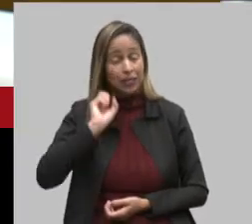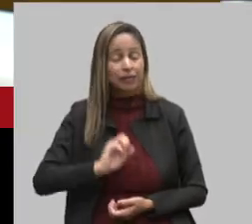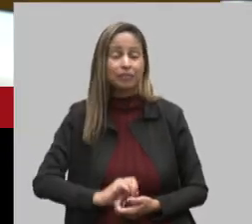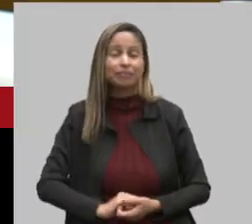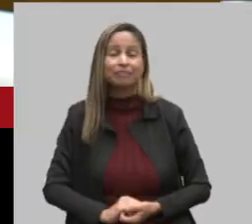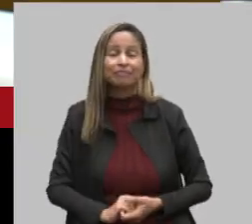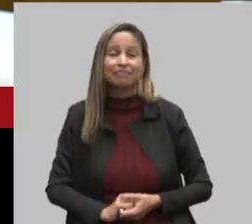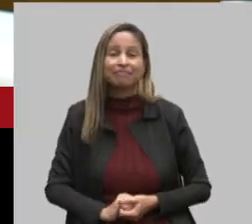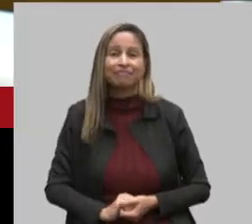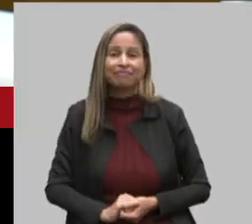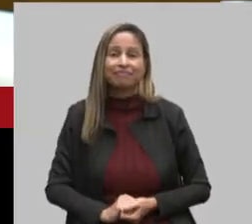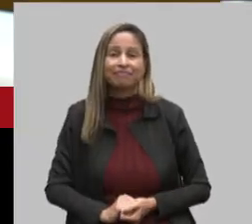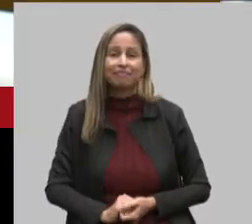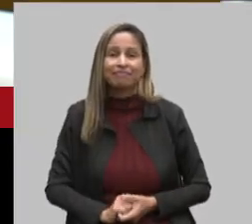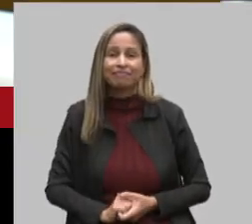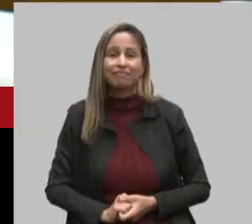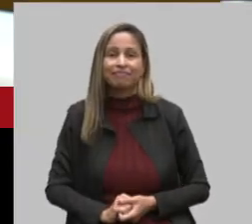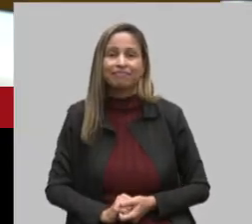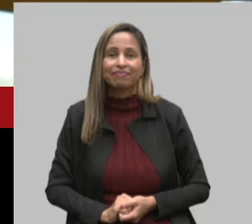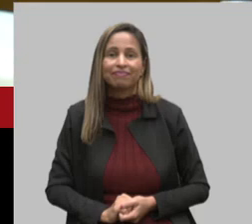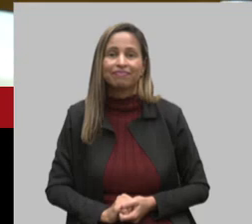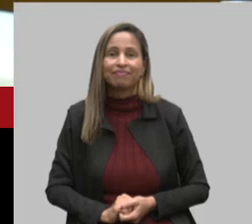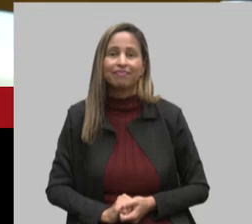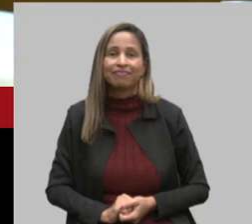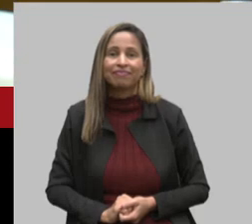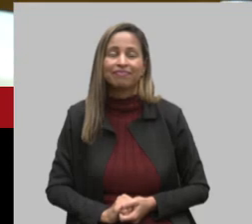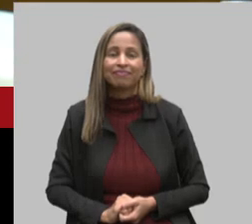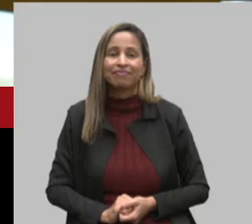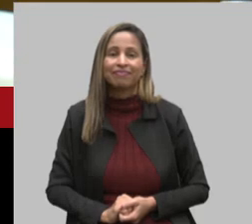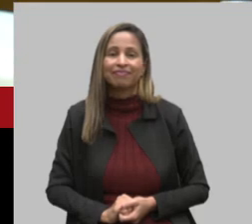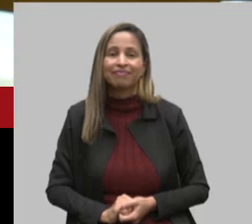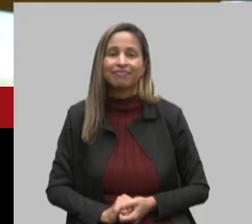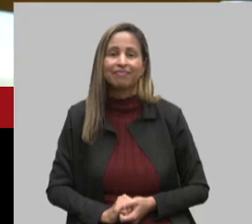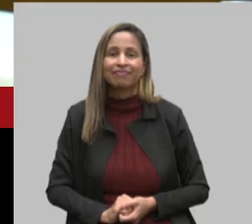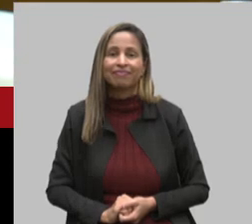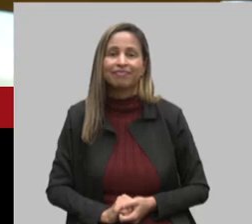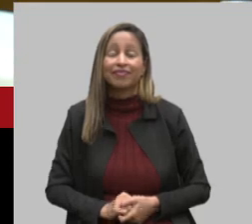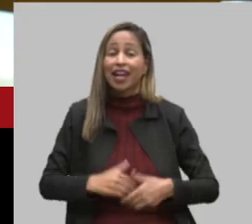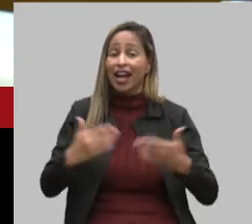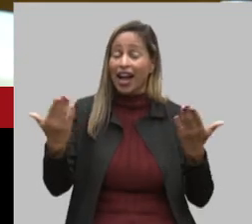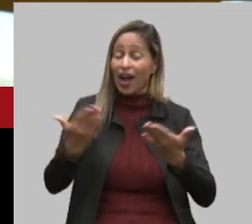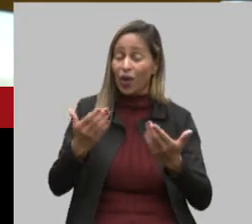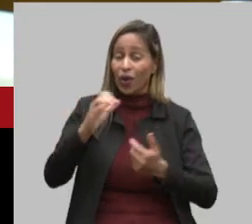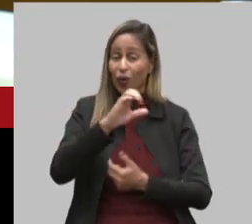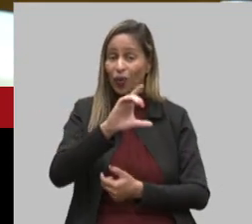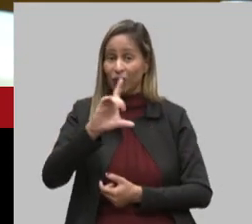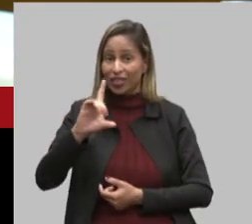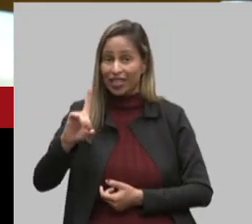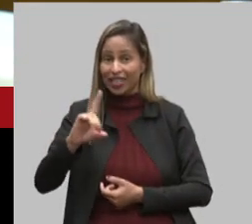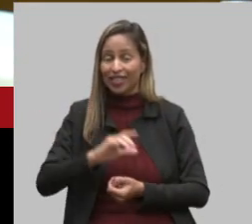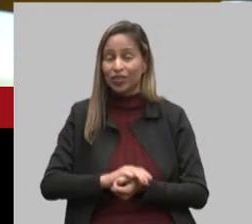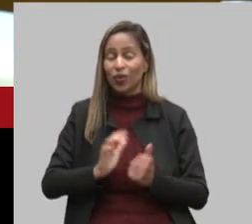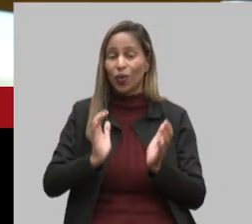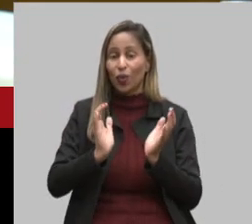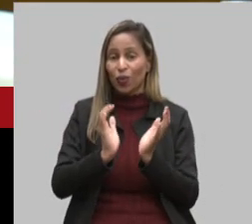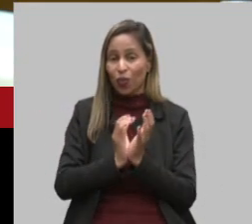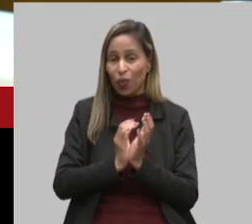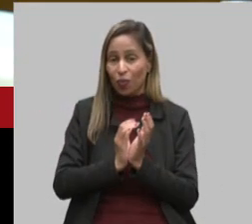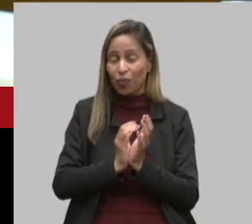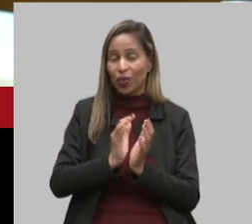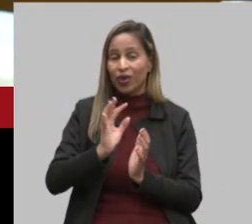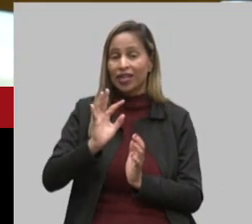todos agora pode passar passo a palavra a coordenadora do grupo do grupo trê